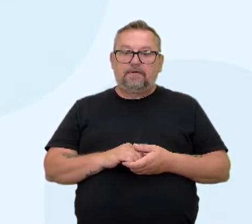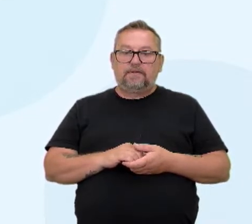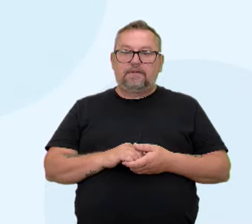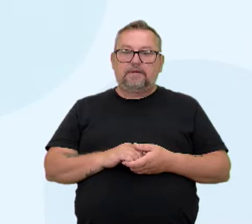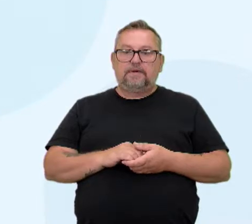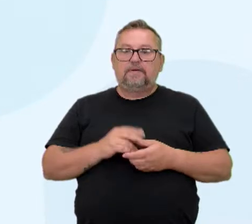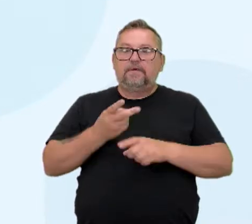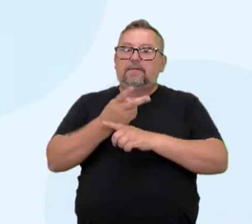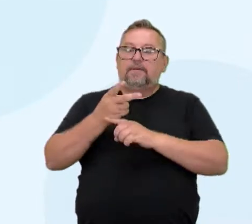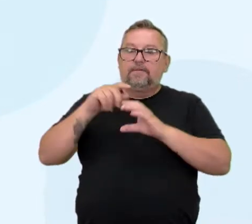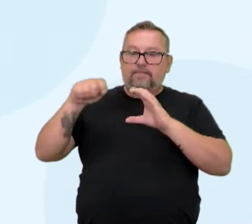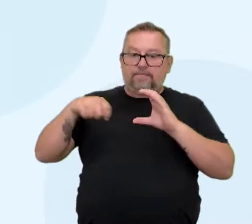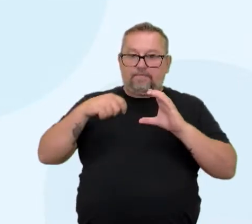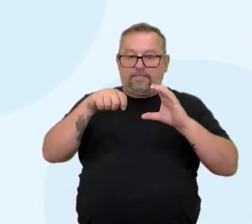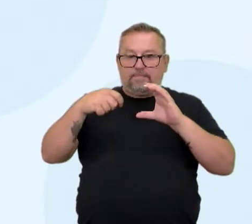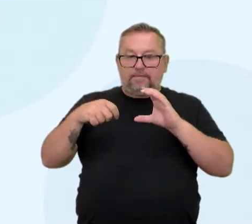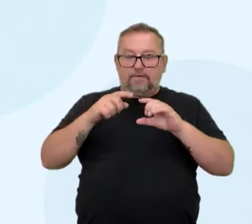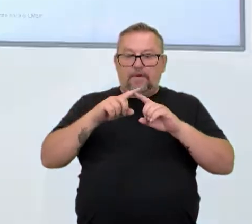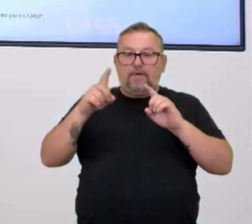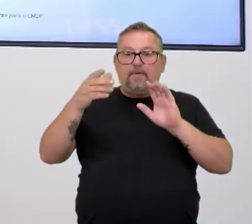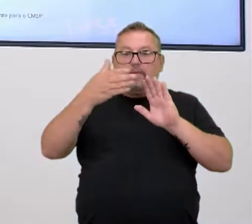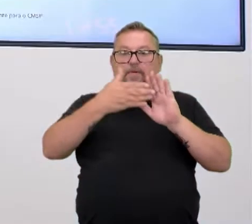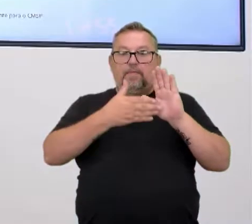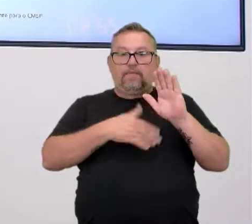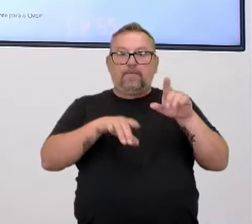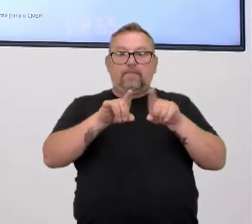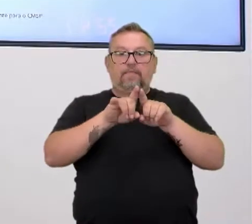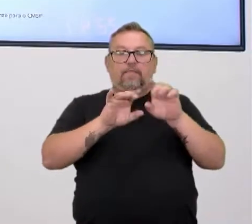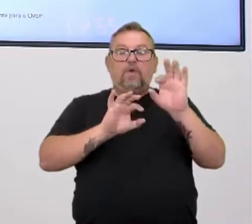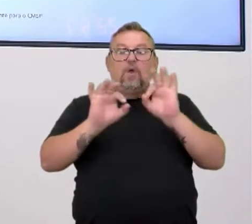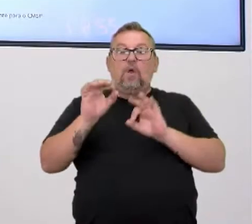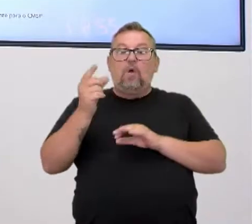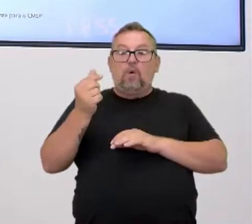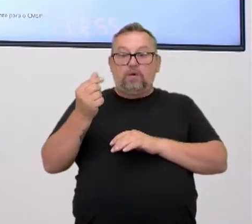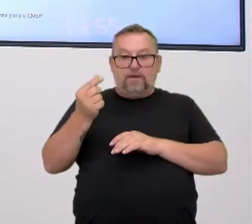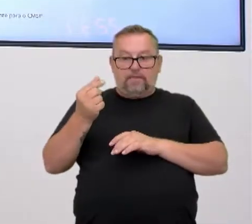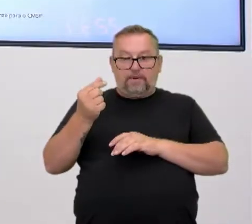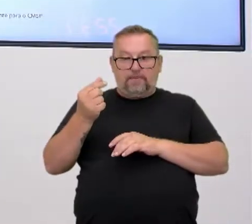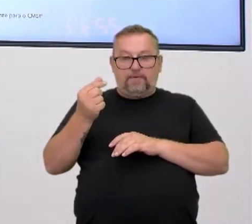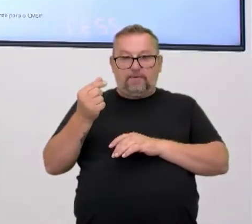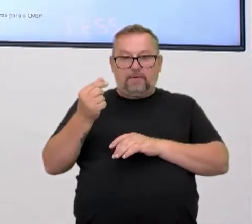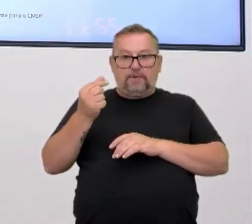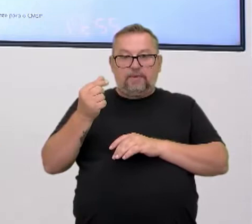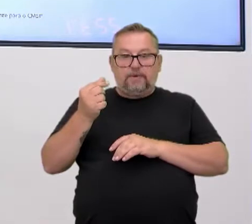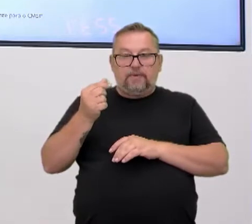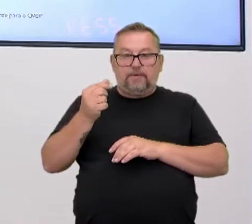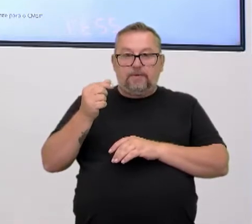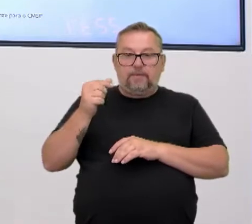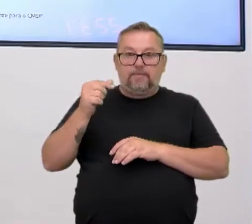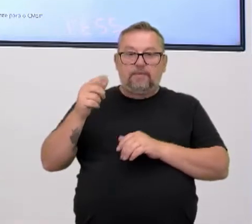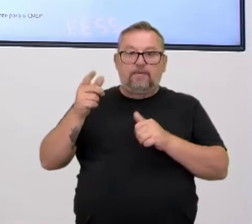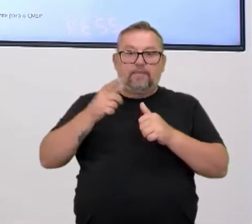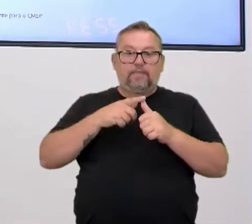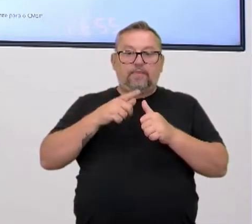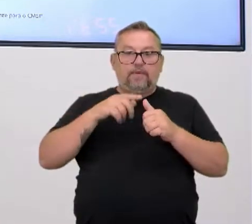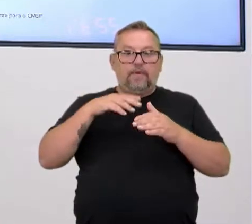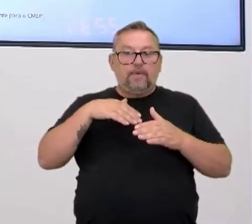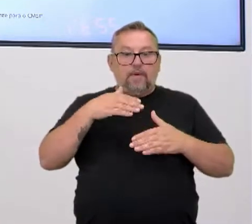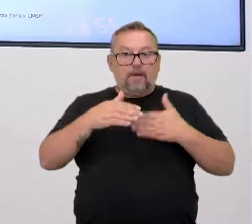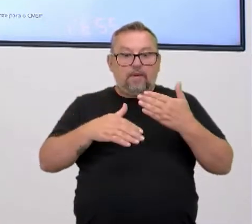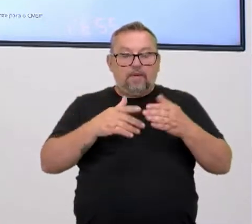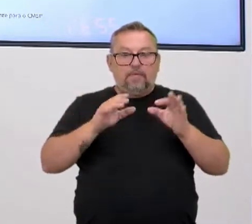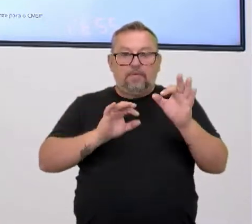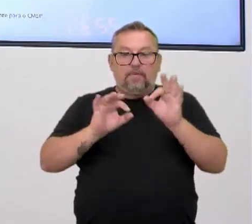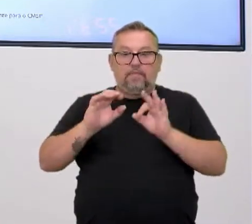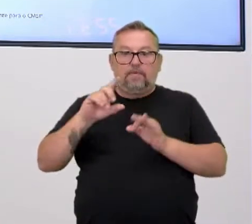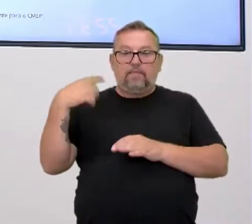os vídeos de planejamento e orçamento financeiro. Então, primeiro passo para a gente organizar